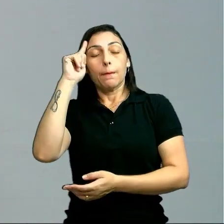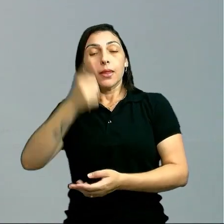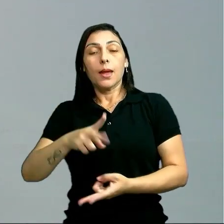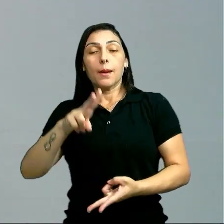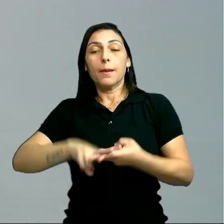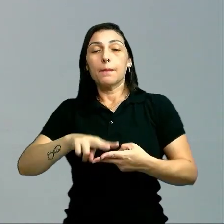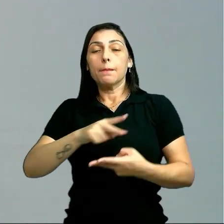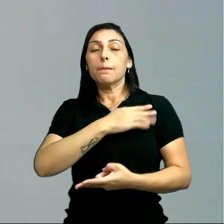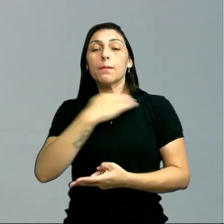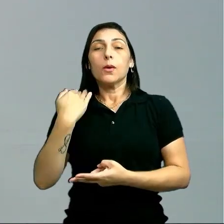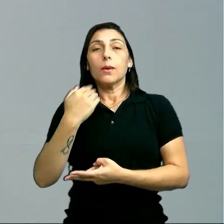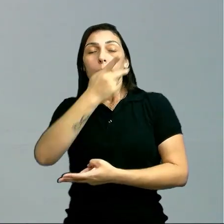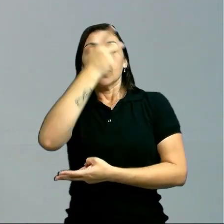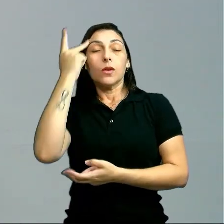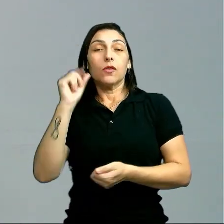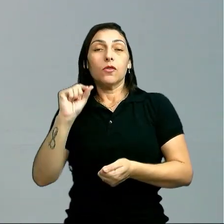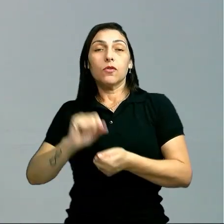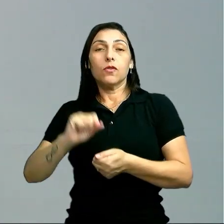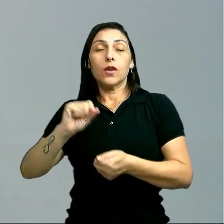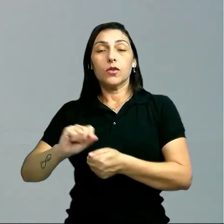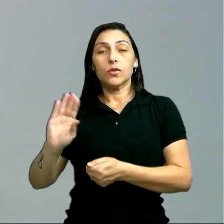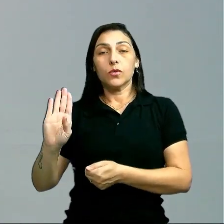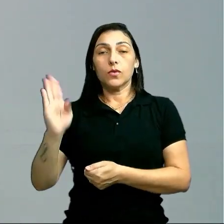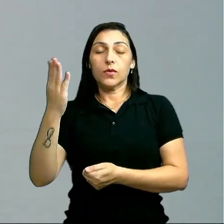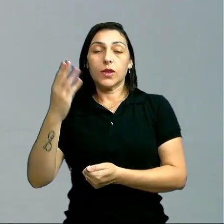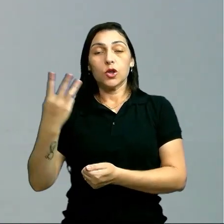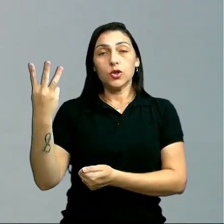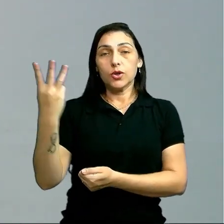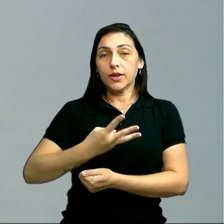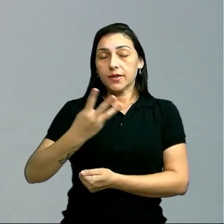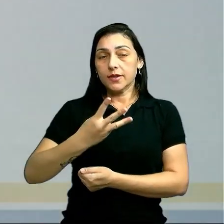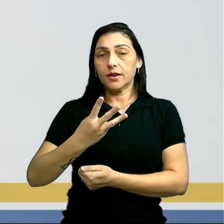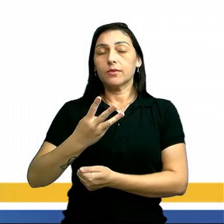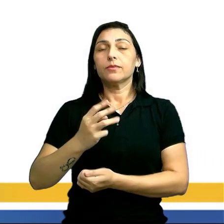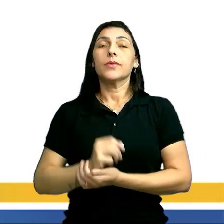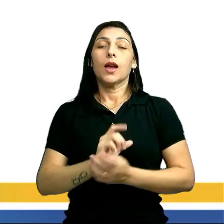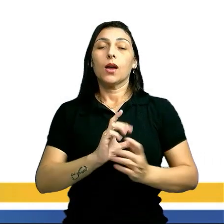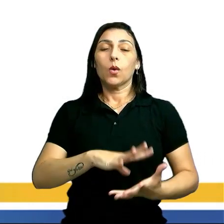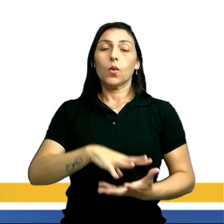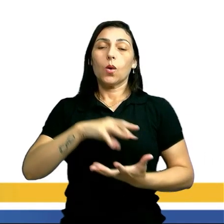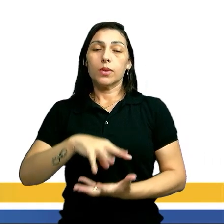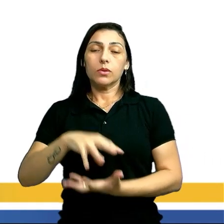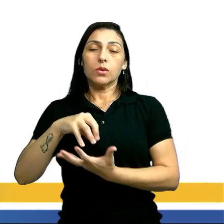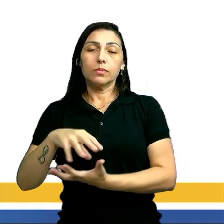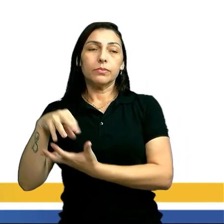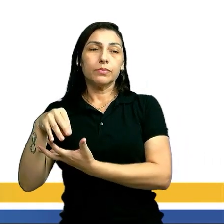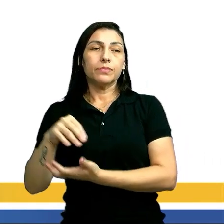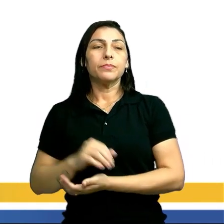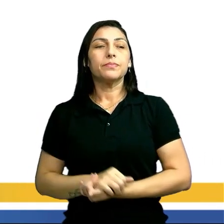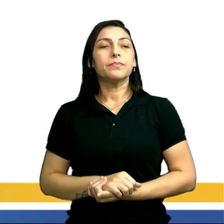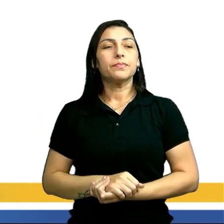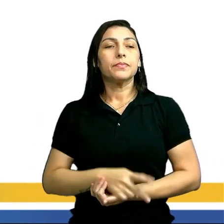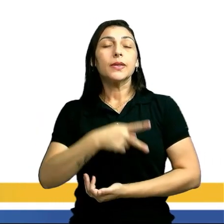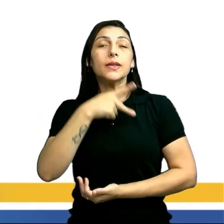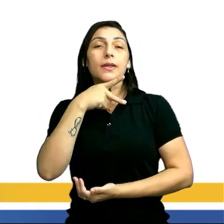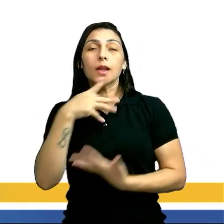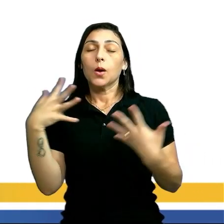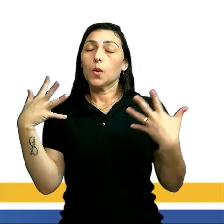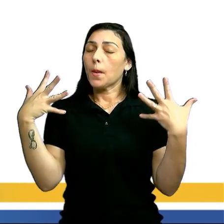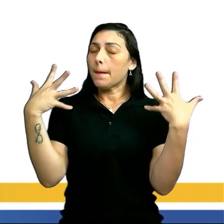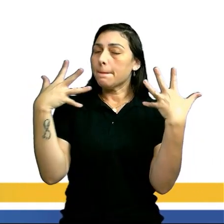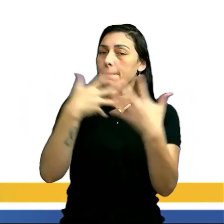morte o camarada que faz uma falsificação de terceiro grau. Bom,